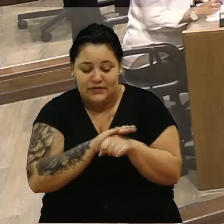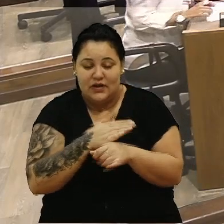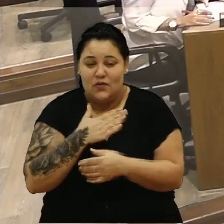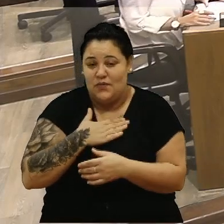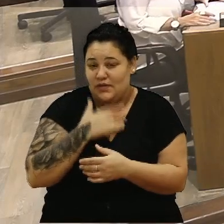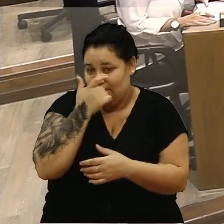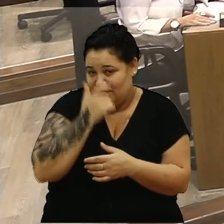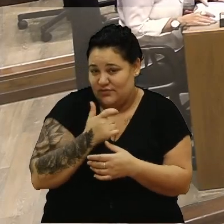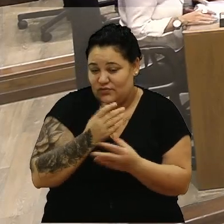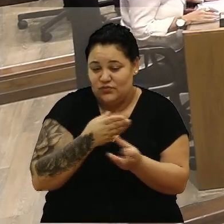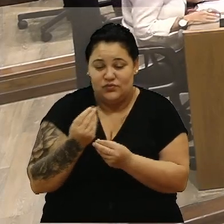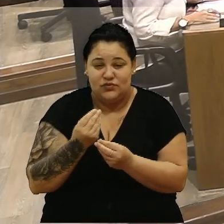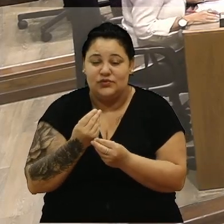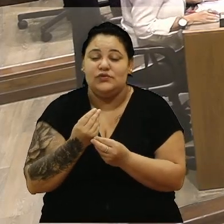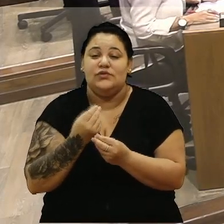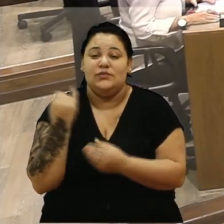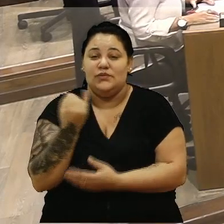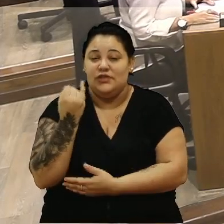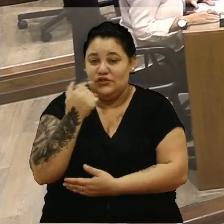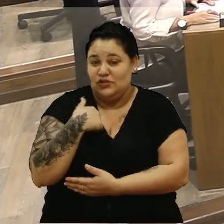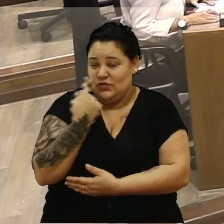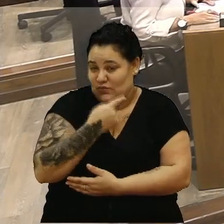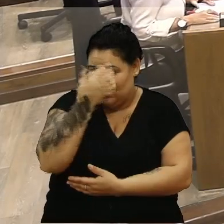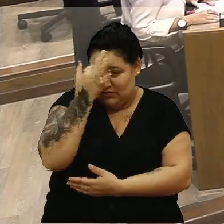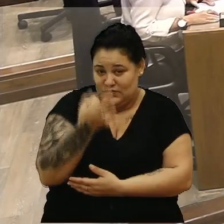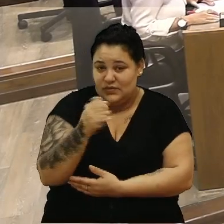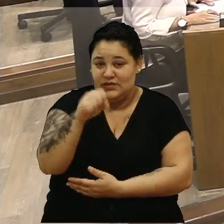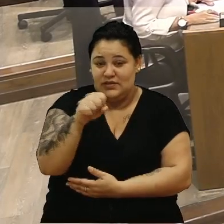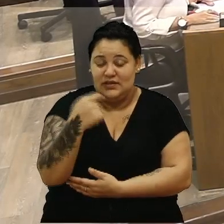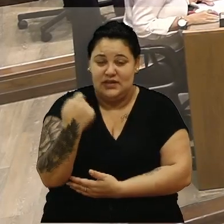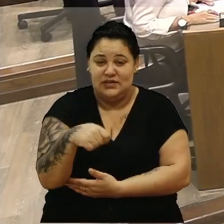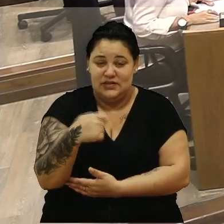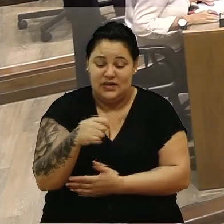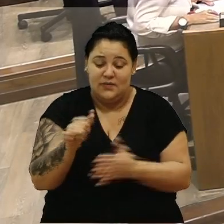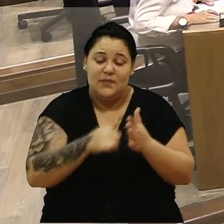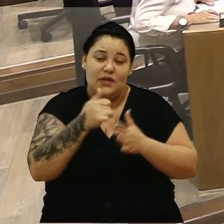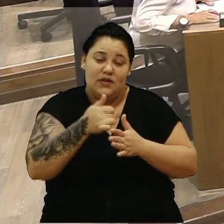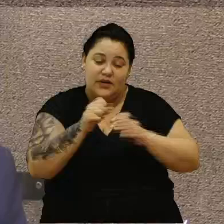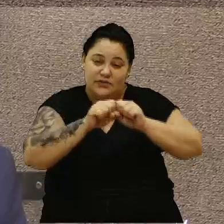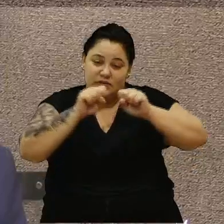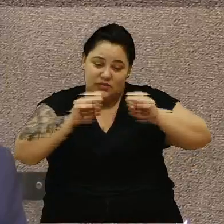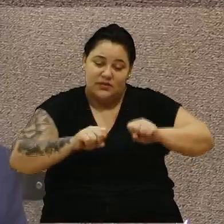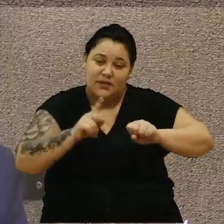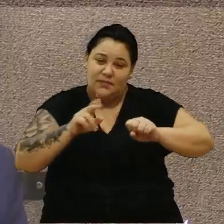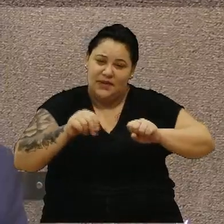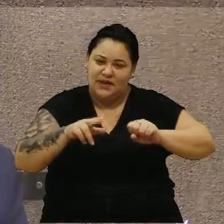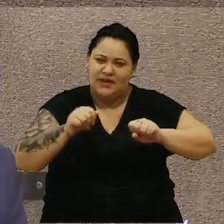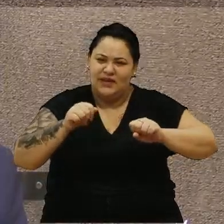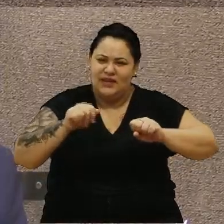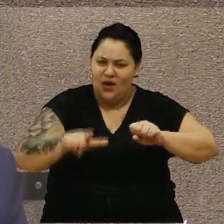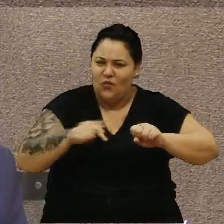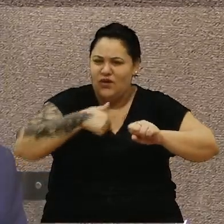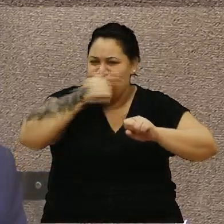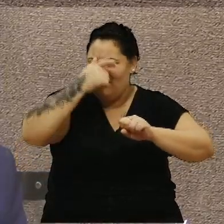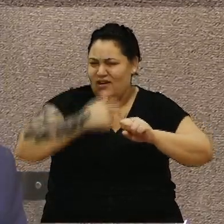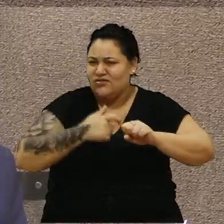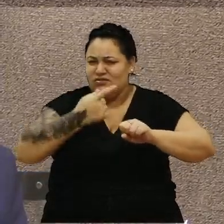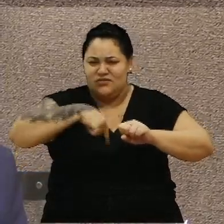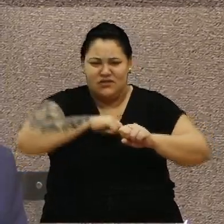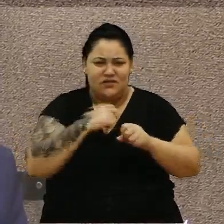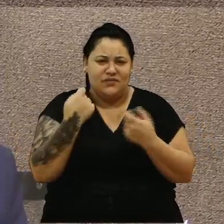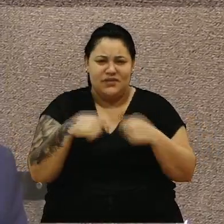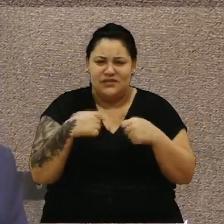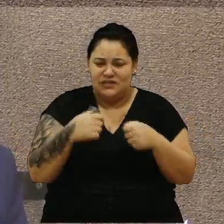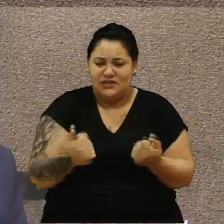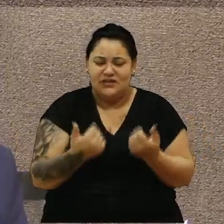gente compreende a necessidade de melhorias no sistema penal. Agora, eu acho que a gente precisa trazer